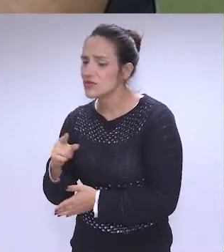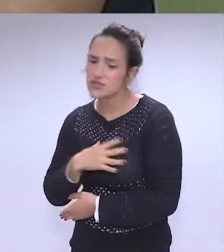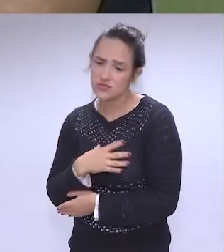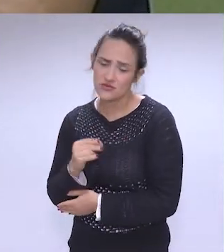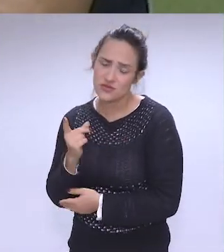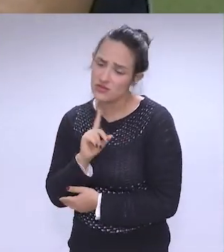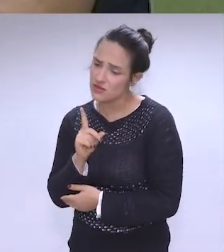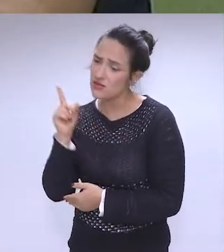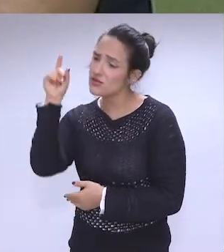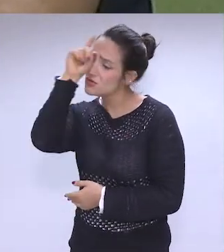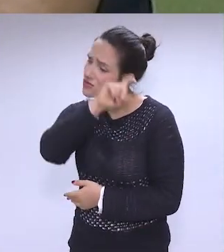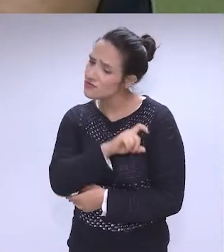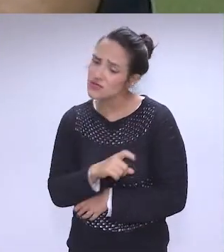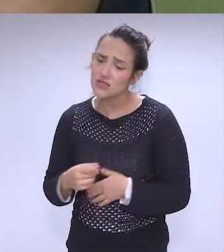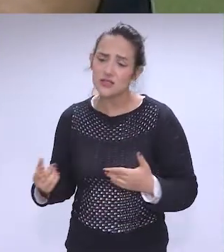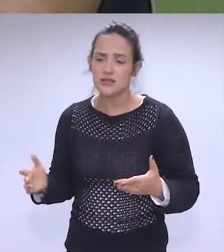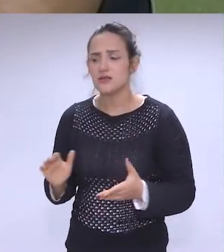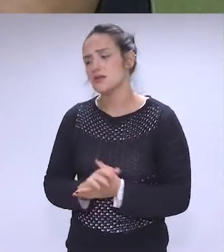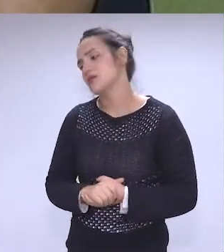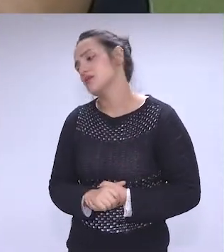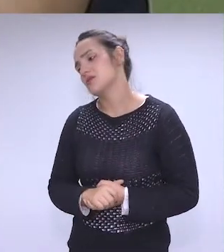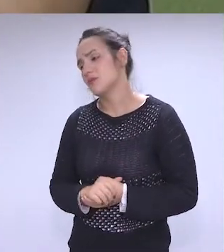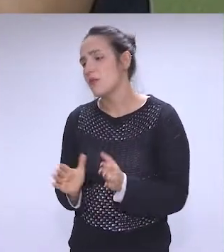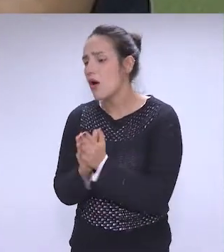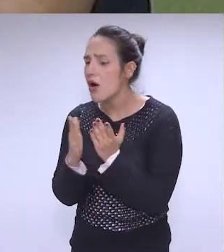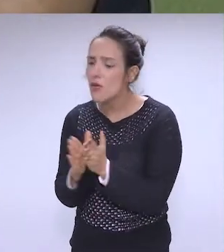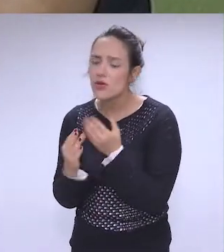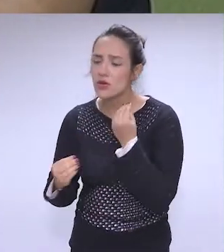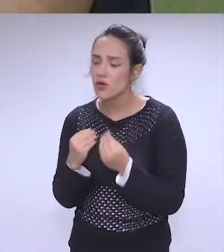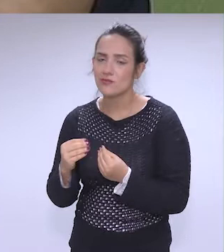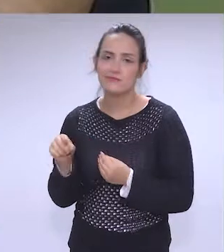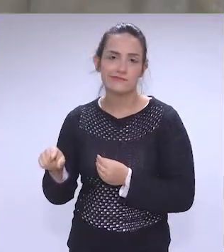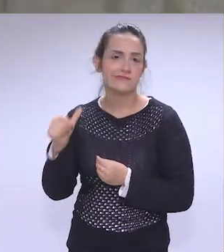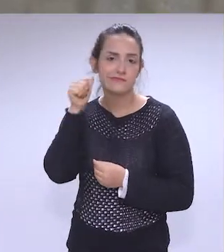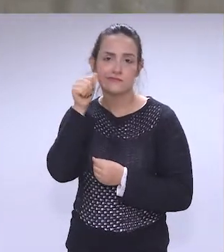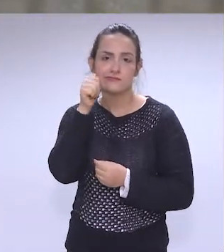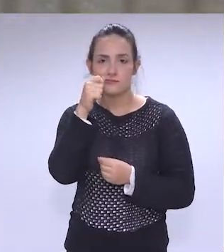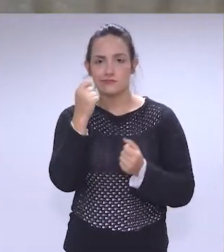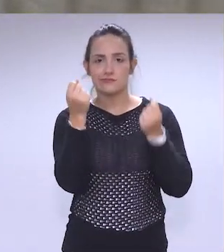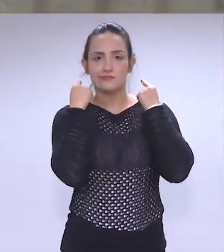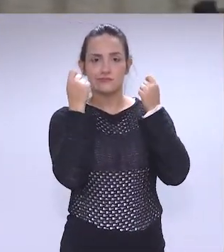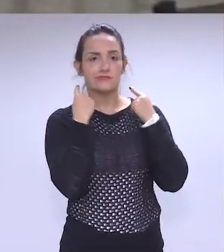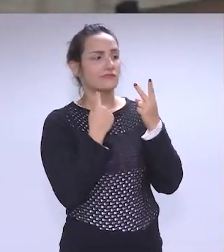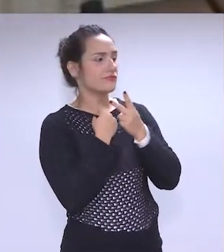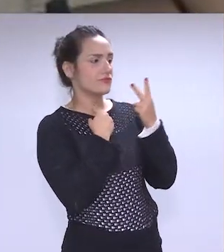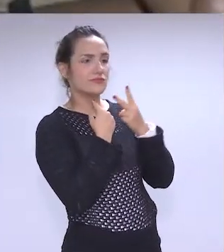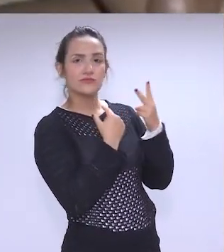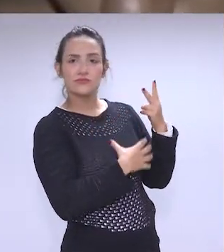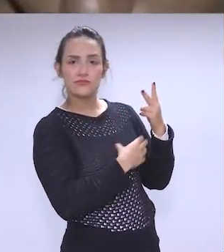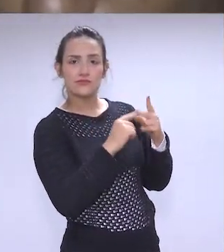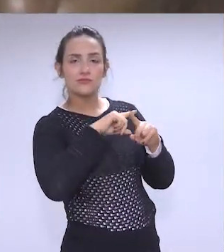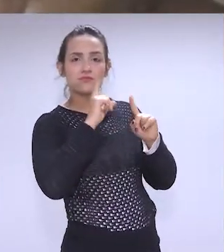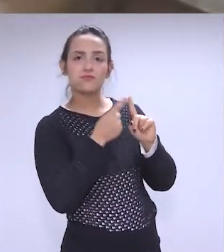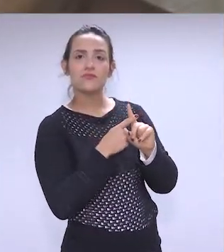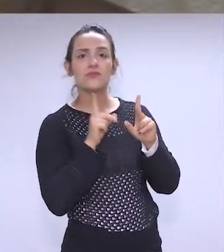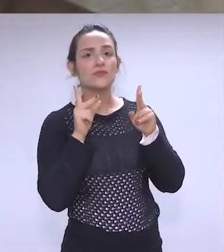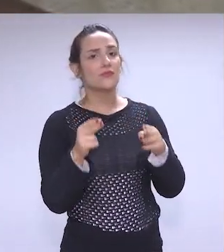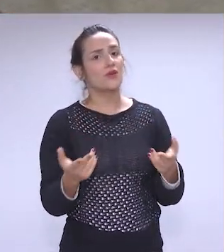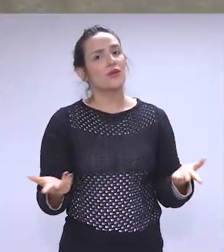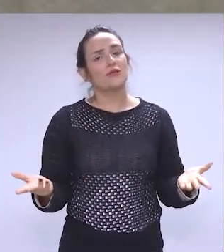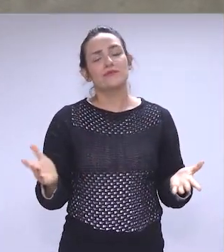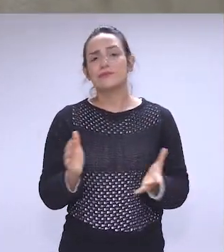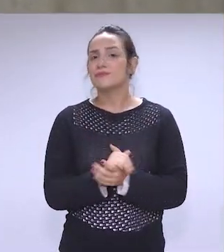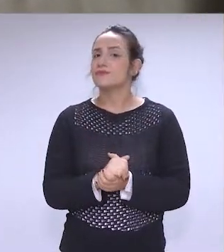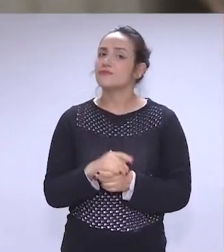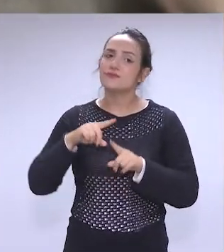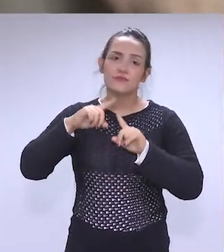porque vocês estão vendo minha dificuldade com vocês. Sempre falei para elas. Só não contava que as duas engravidariam em